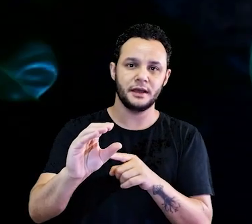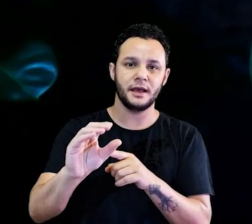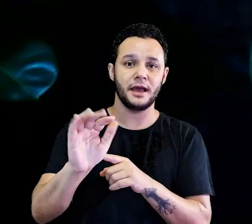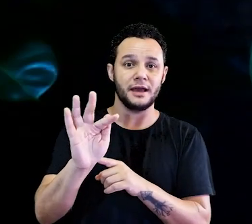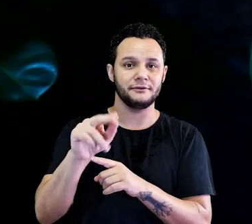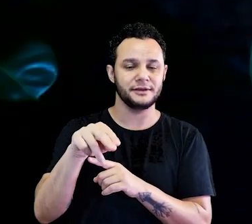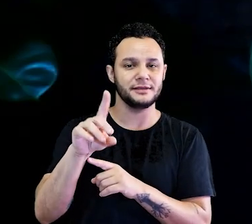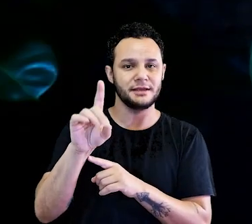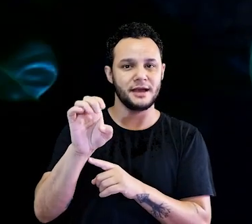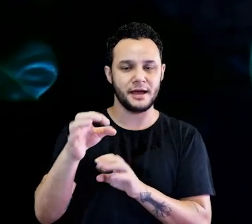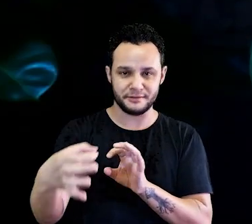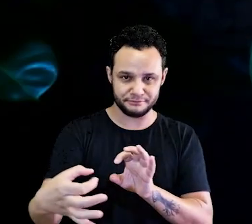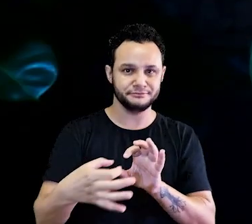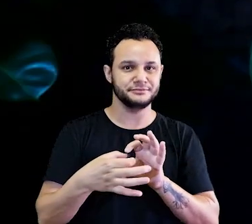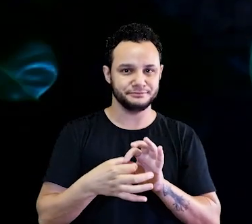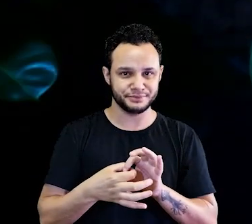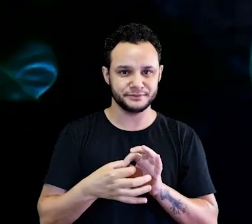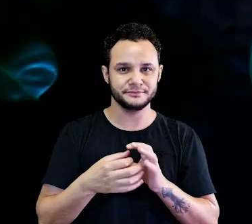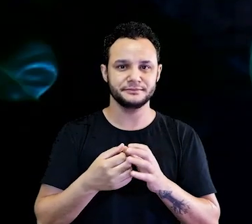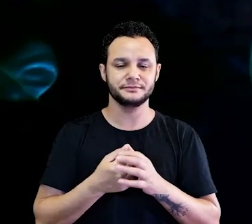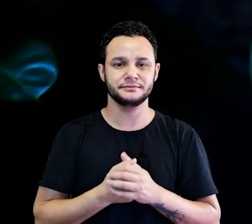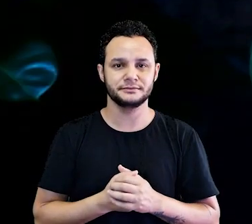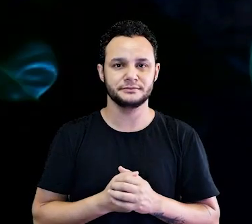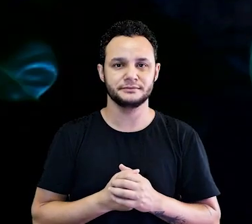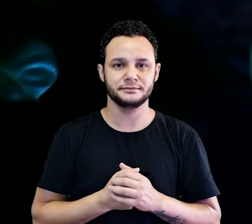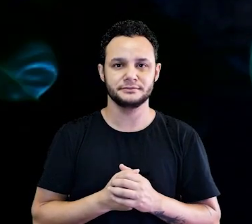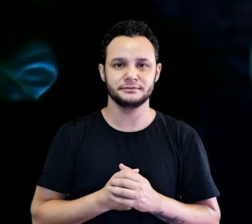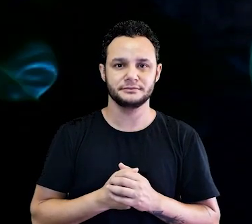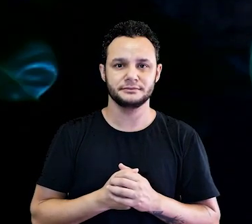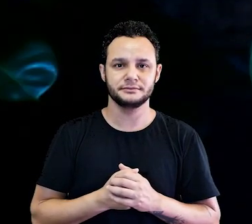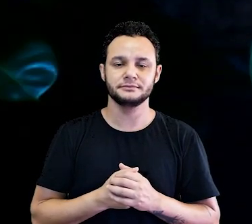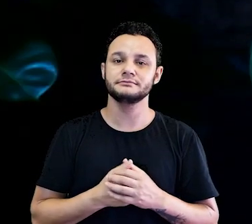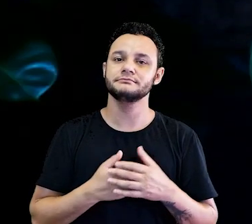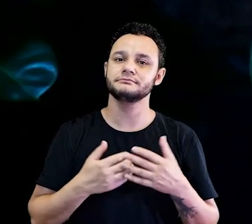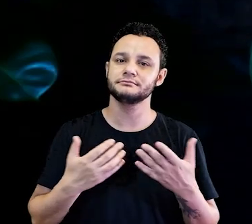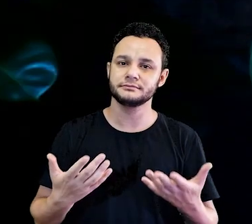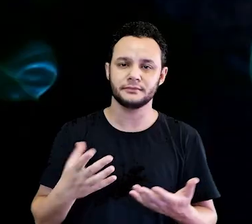encher o cofrinho, digamos aqui, do FNDE, certo?